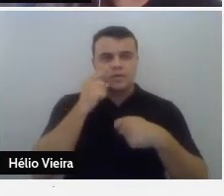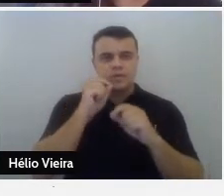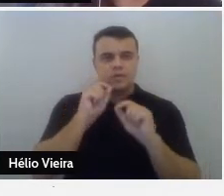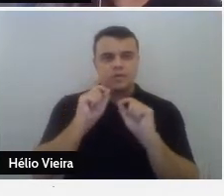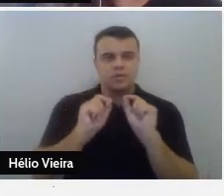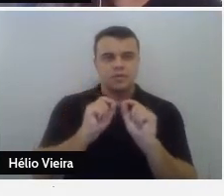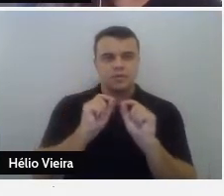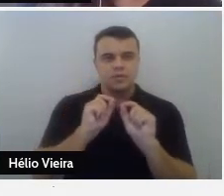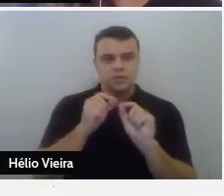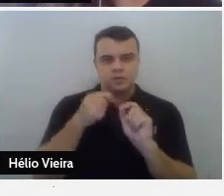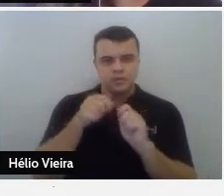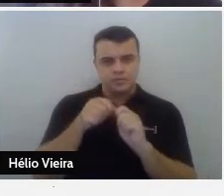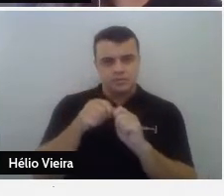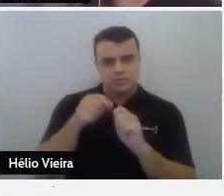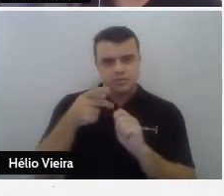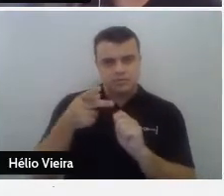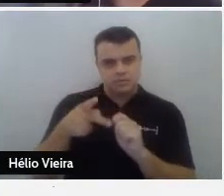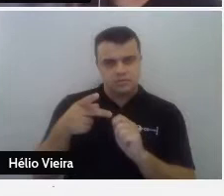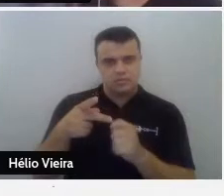uma conta.